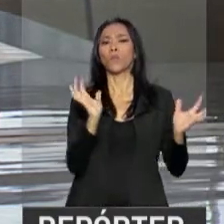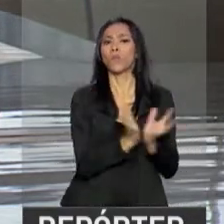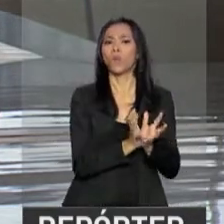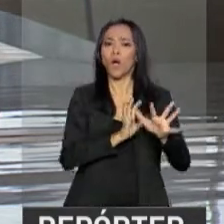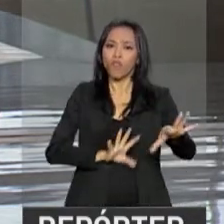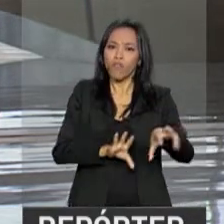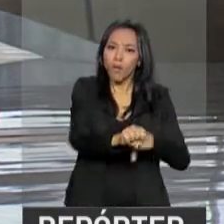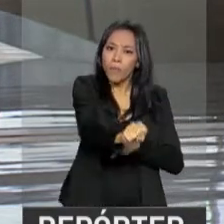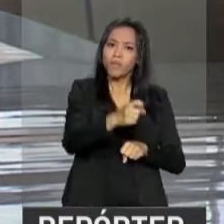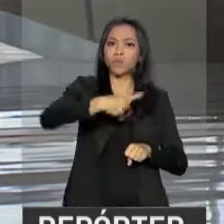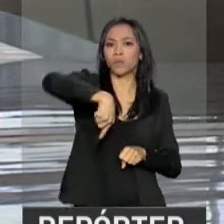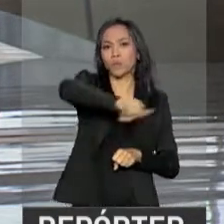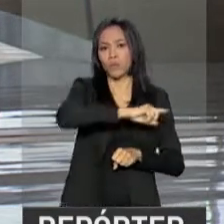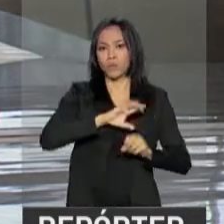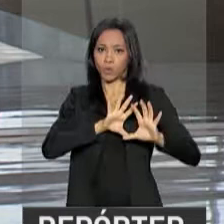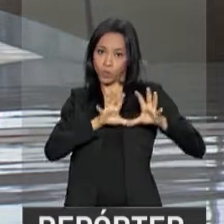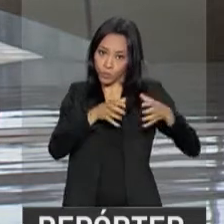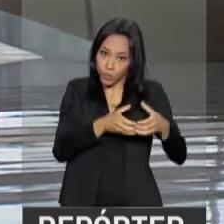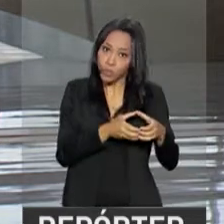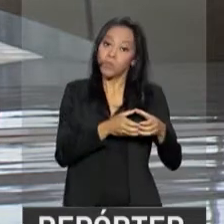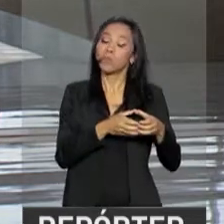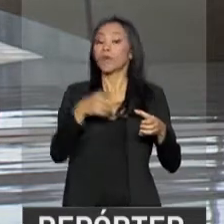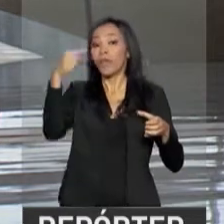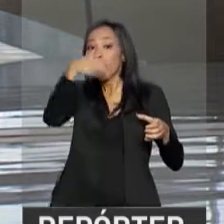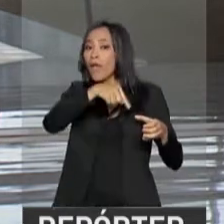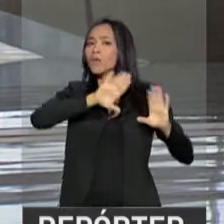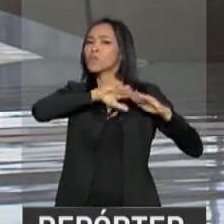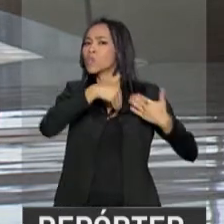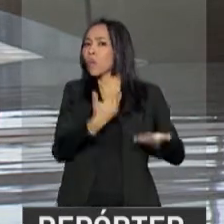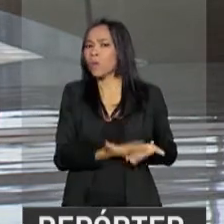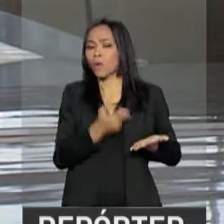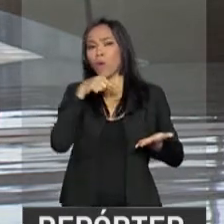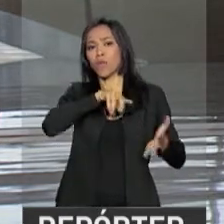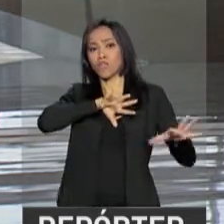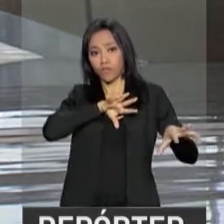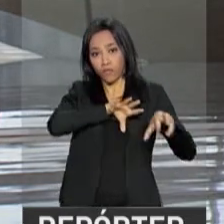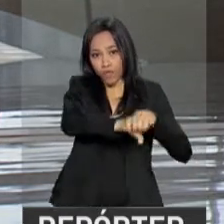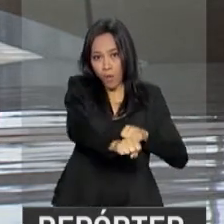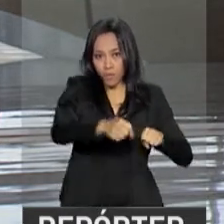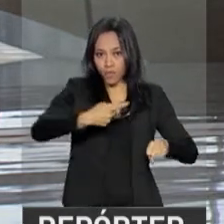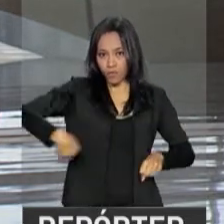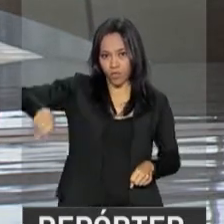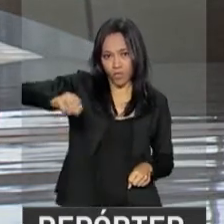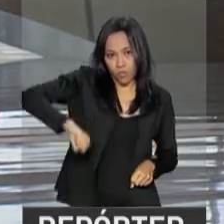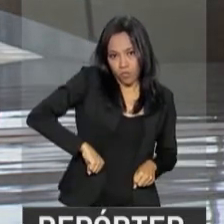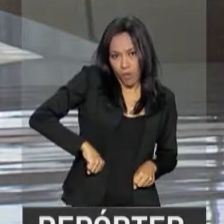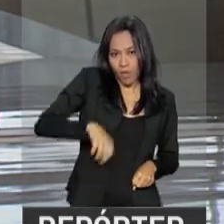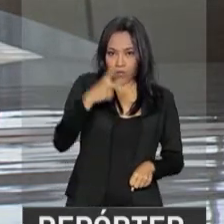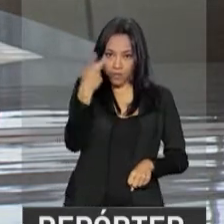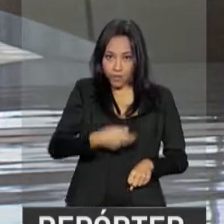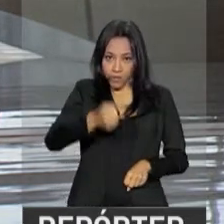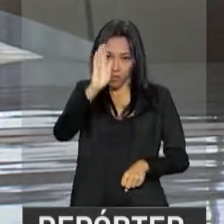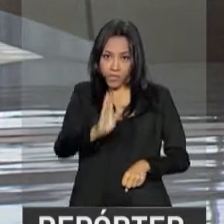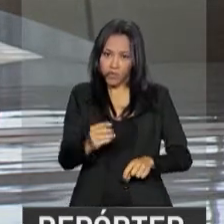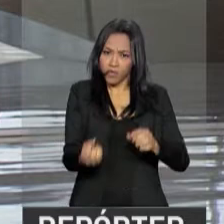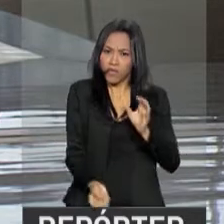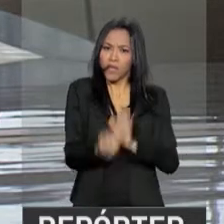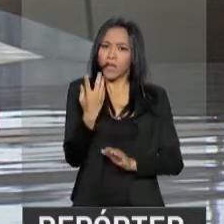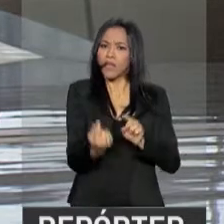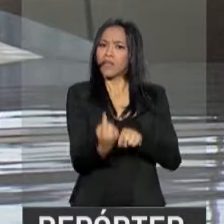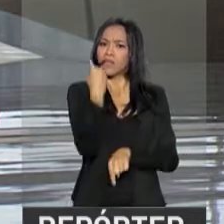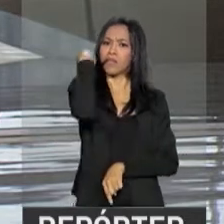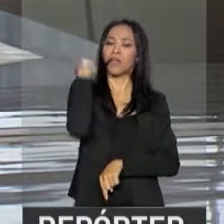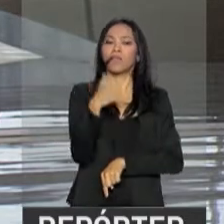2018 do instituto rio branco que a escola de formação de diplomatas do brasil que foi criada em